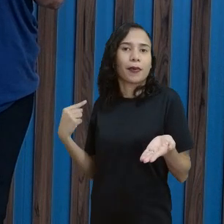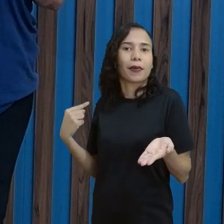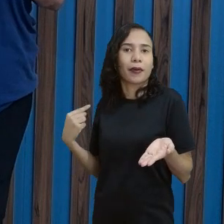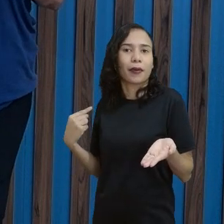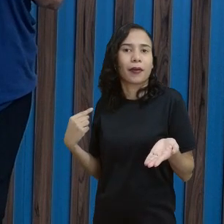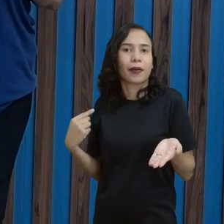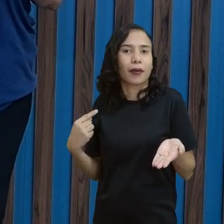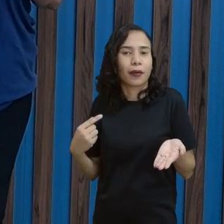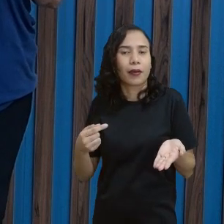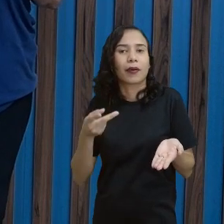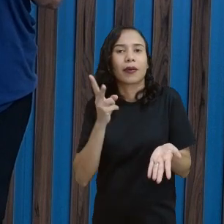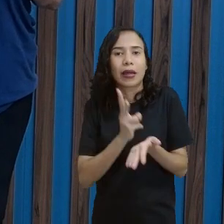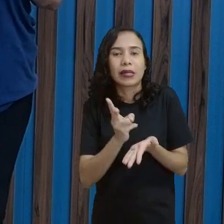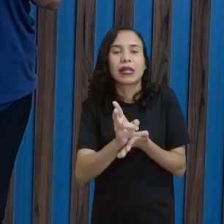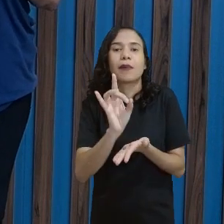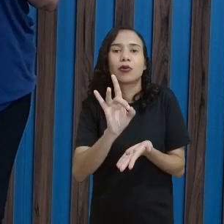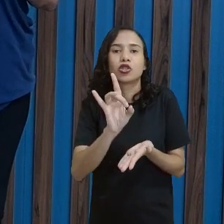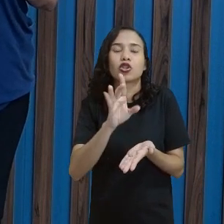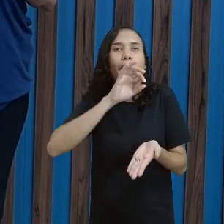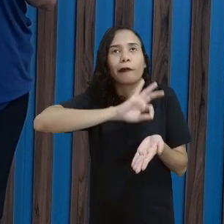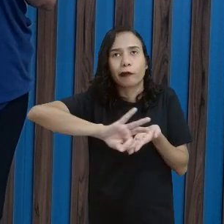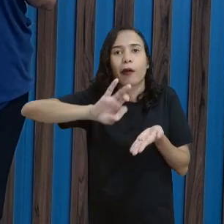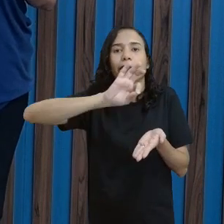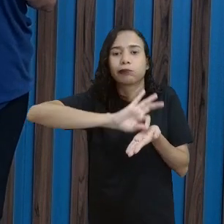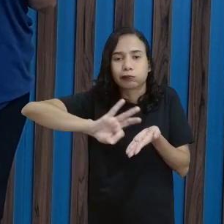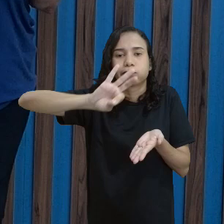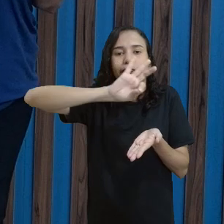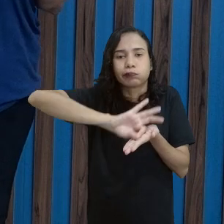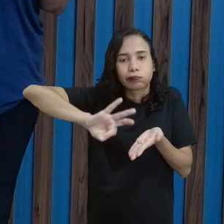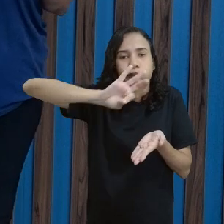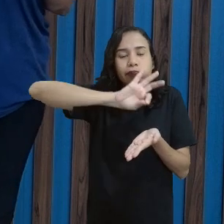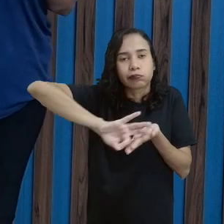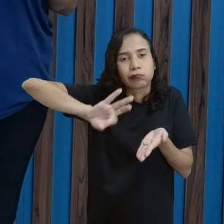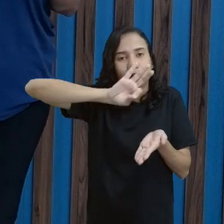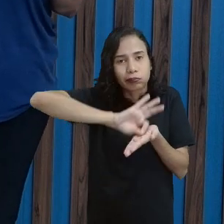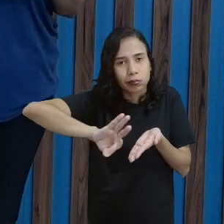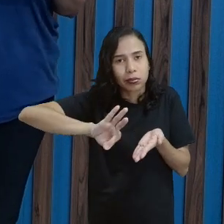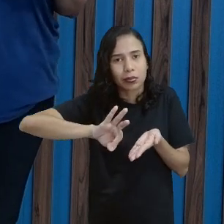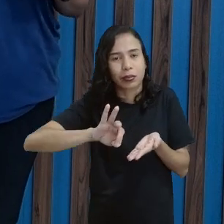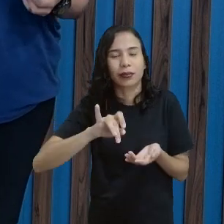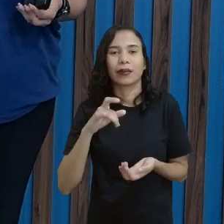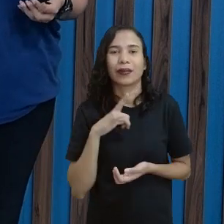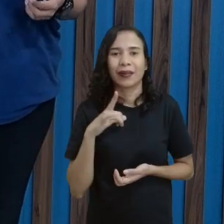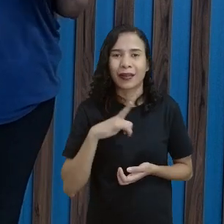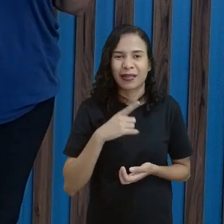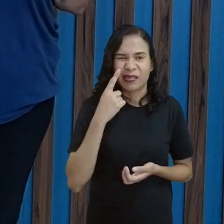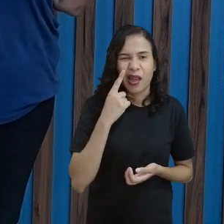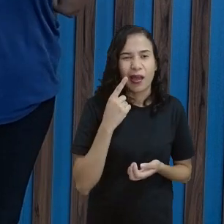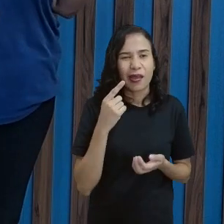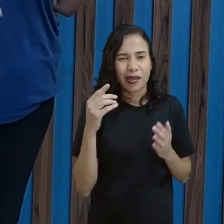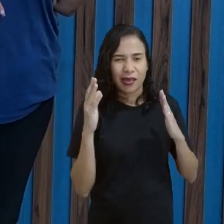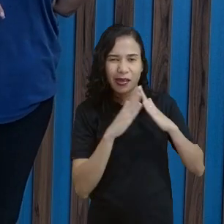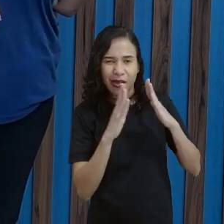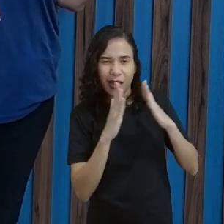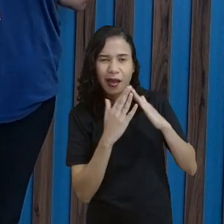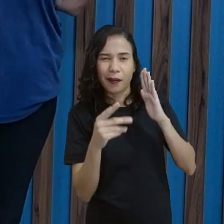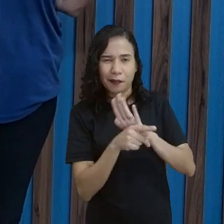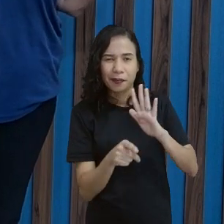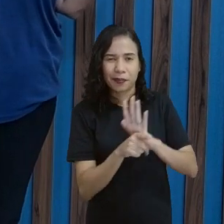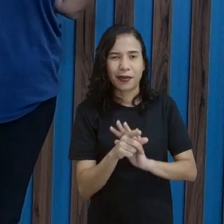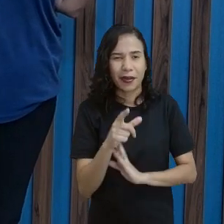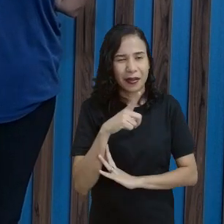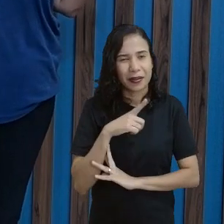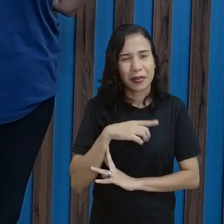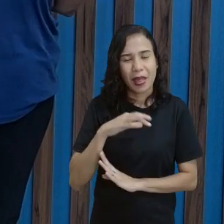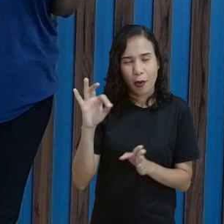Então, sempre para uma direção só, tá? Então, pega um ímãzinho, se você tiver ímã em casa, se tiver uma agulhinha, né? Você pode até fazer